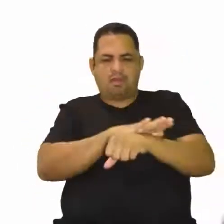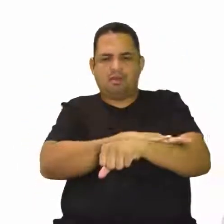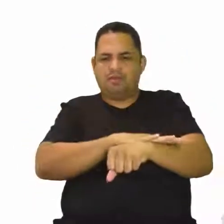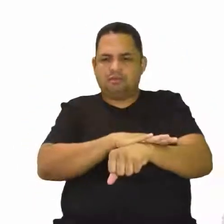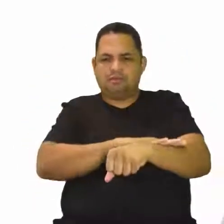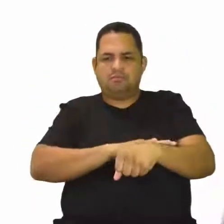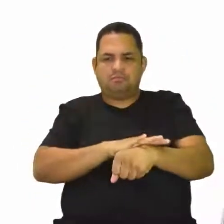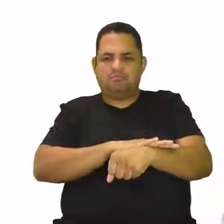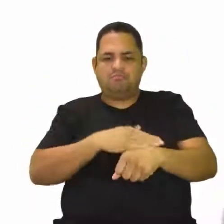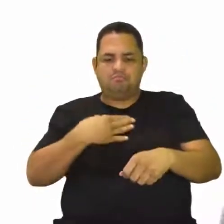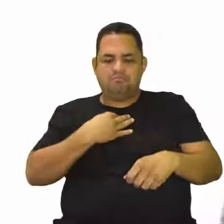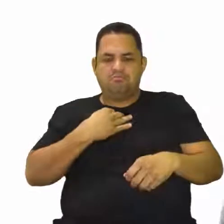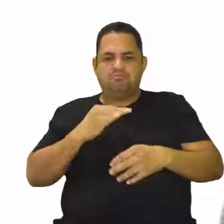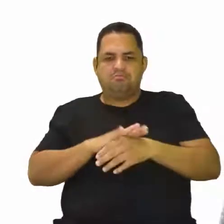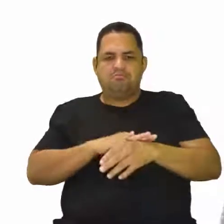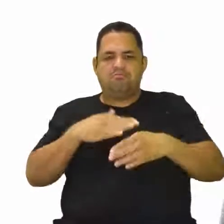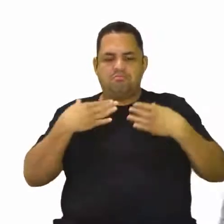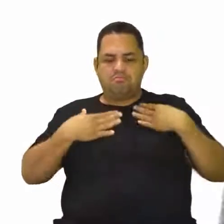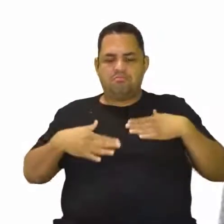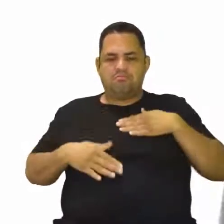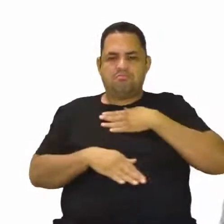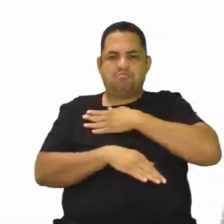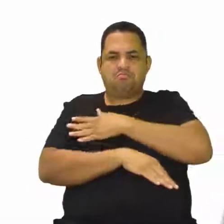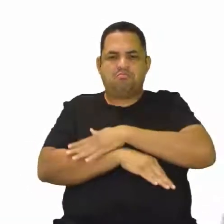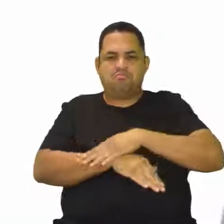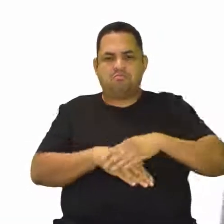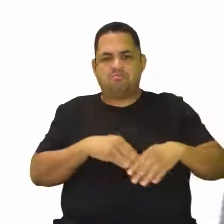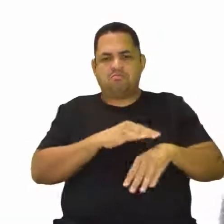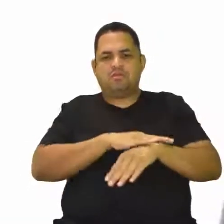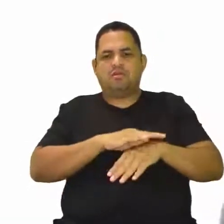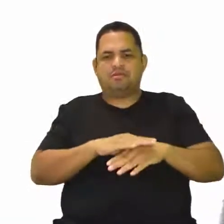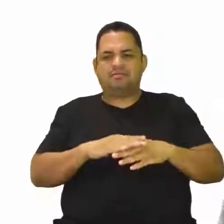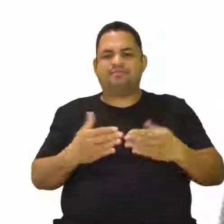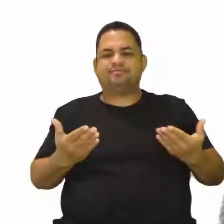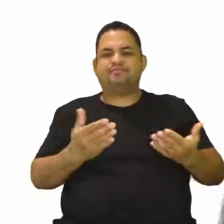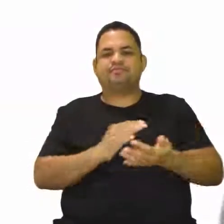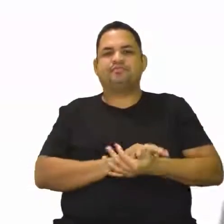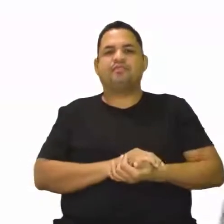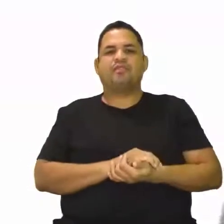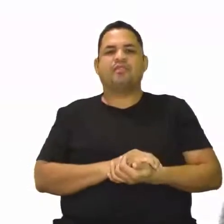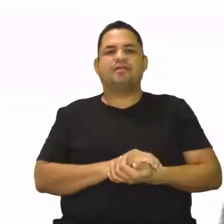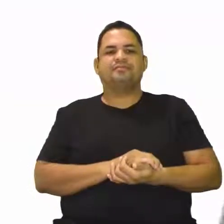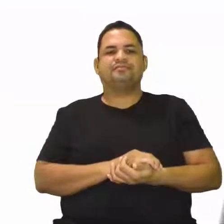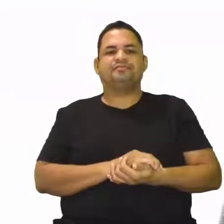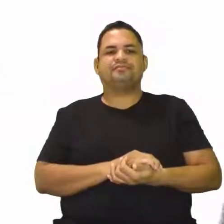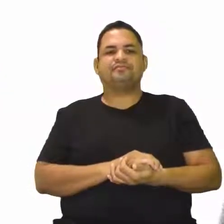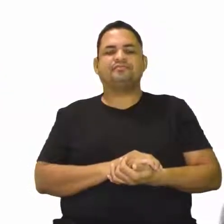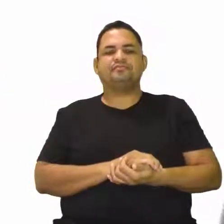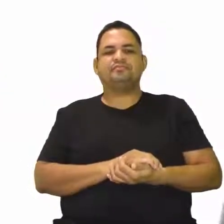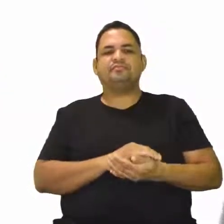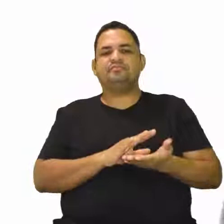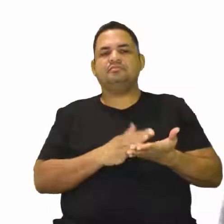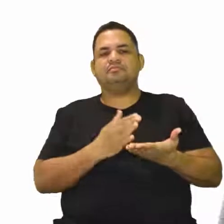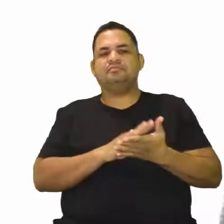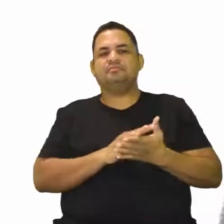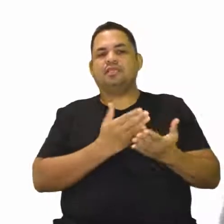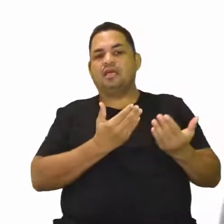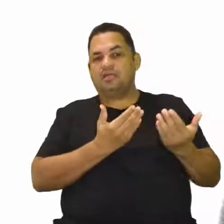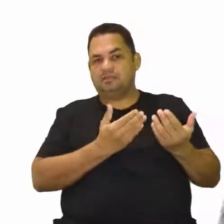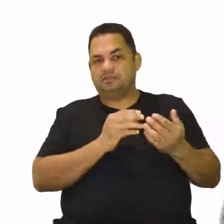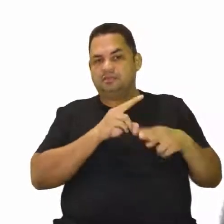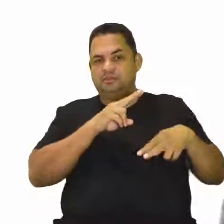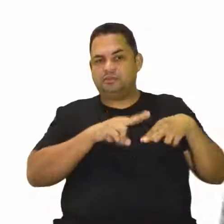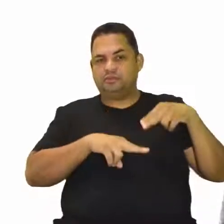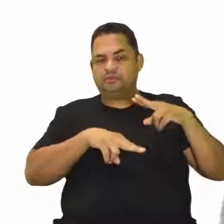pano teu corpo é só faço falar no teu corpo é isso para lá em Julho de